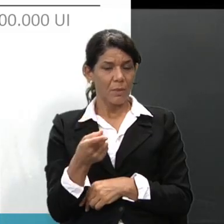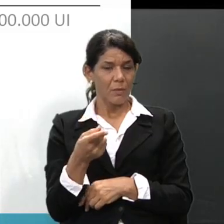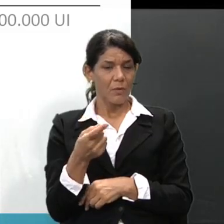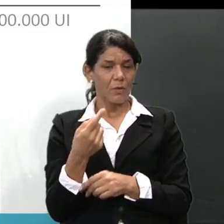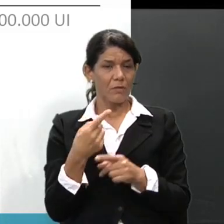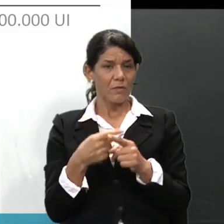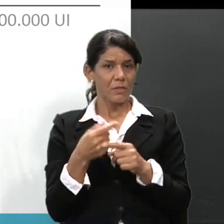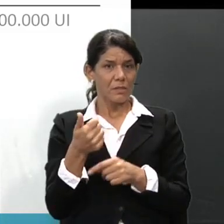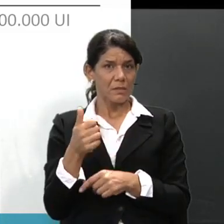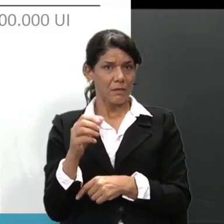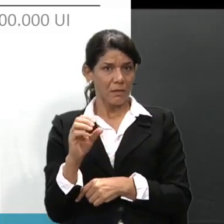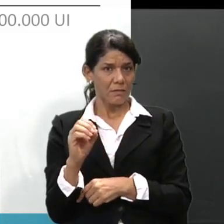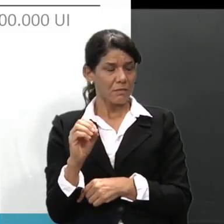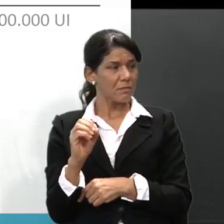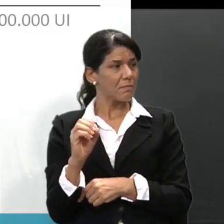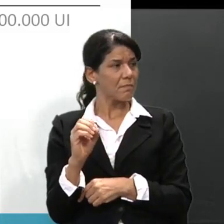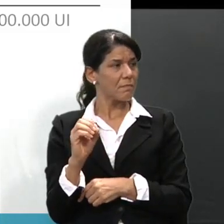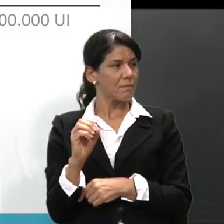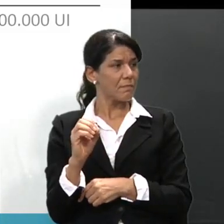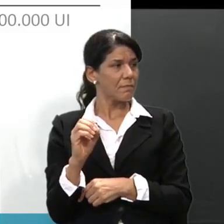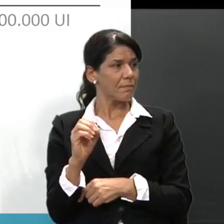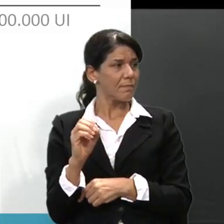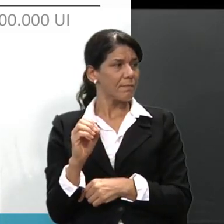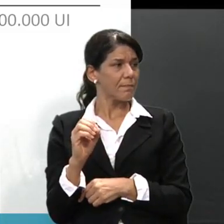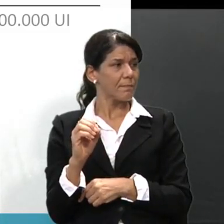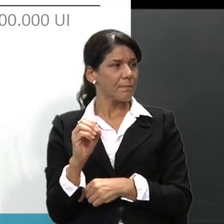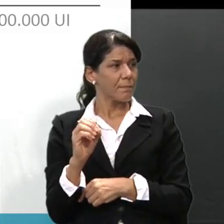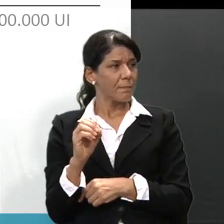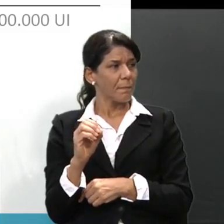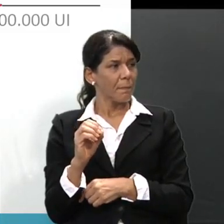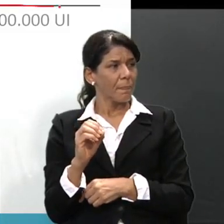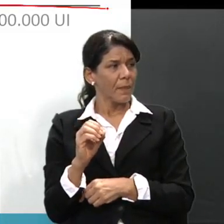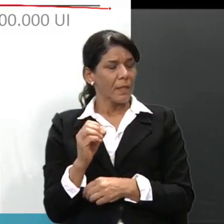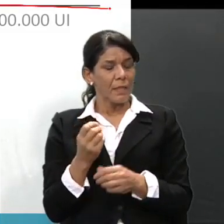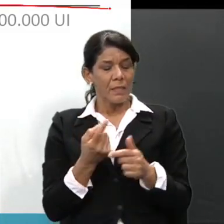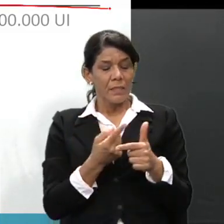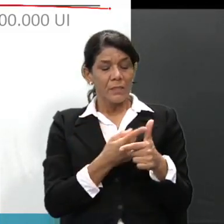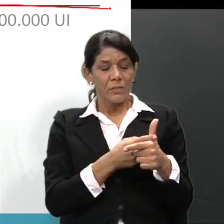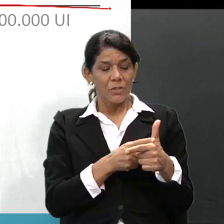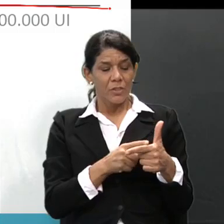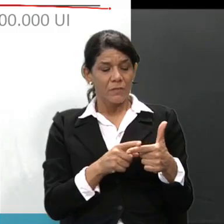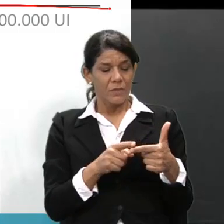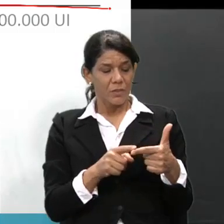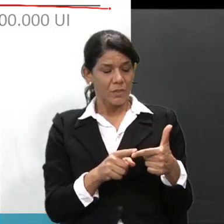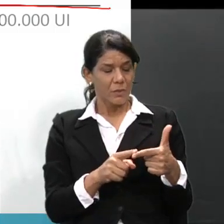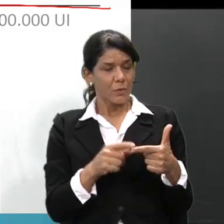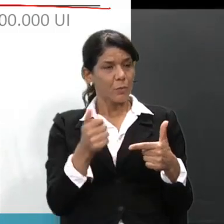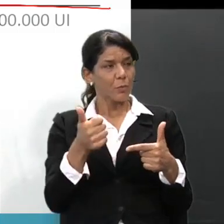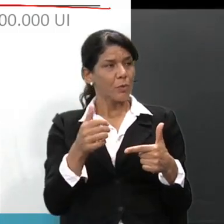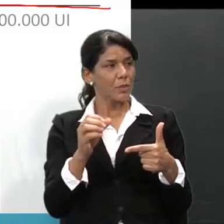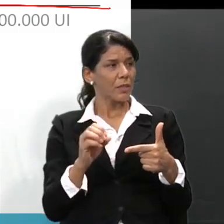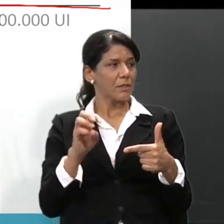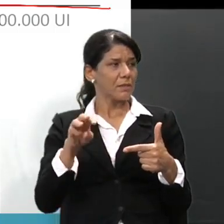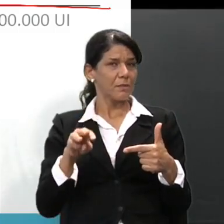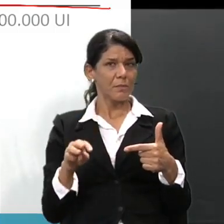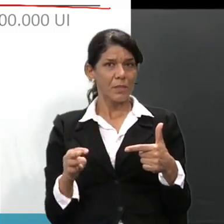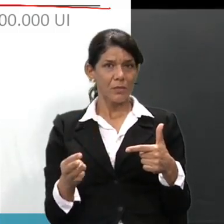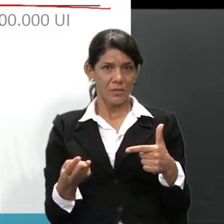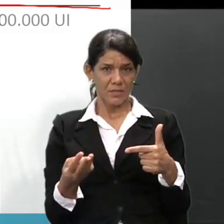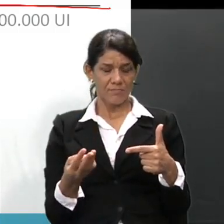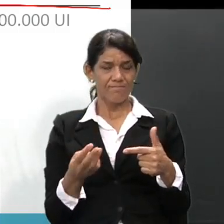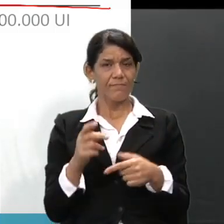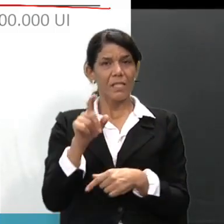unidades vezes 10, aqui ó, 500 vezes 10, dividido por 10 milhões, que